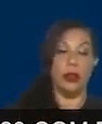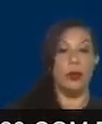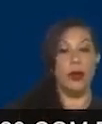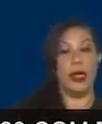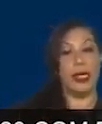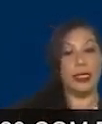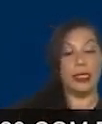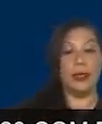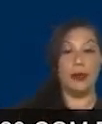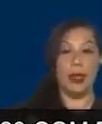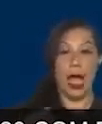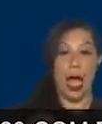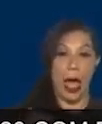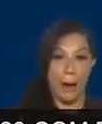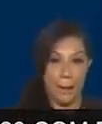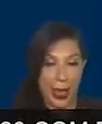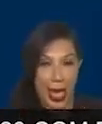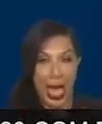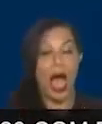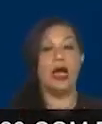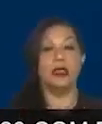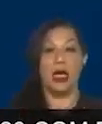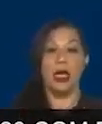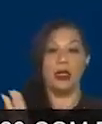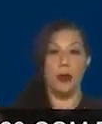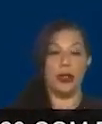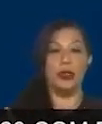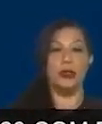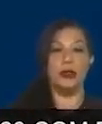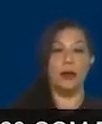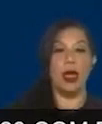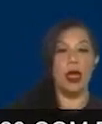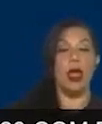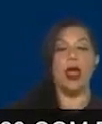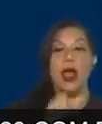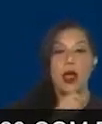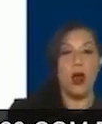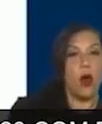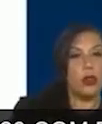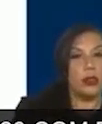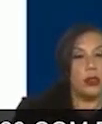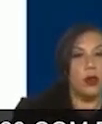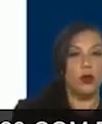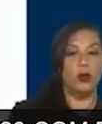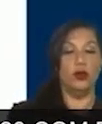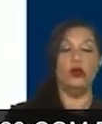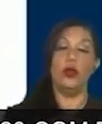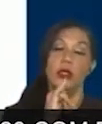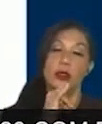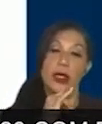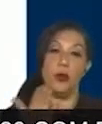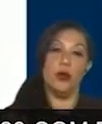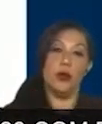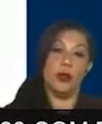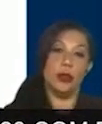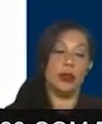crimes de ameaça ao Estado Democrático de Direito e coação no curso do processo. Na época, o então